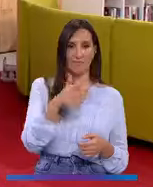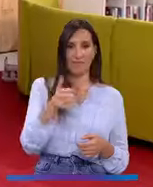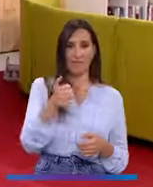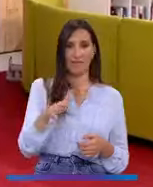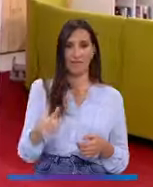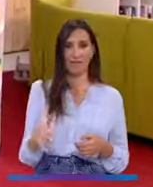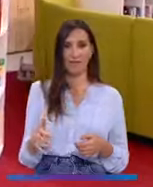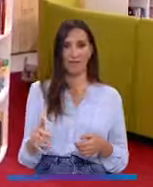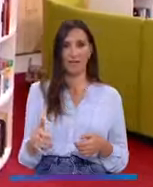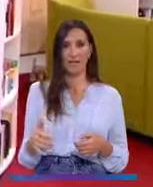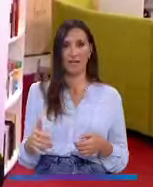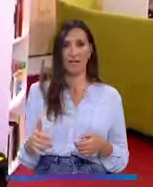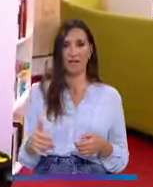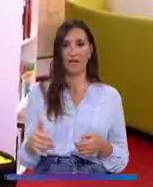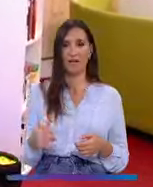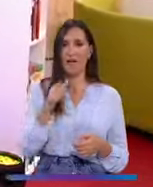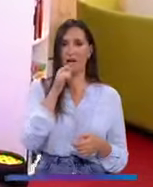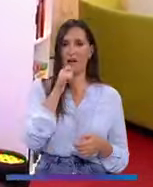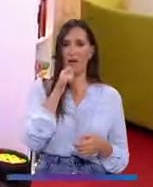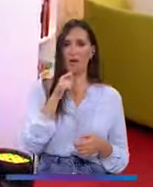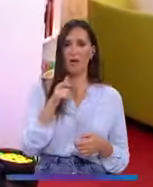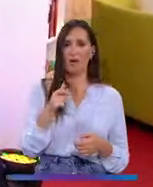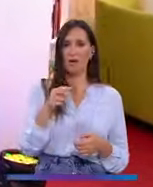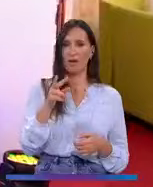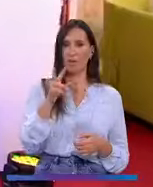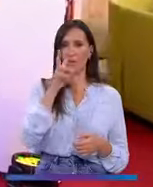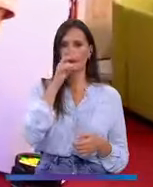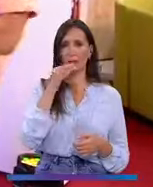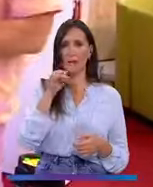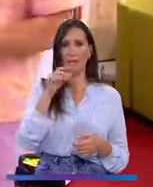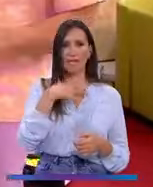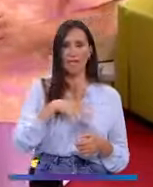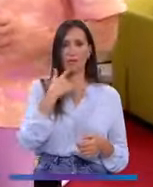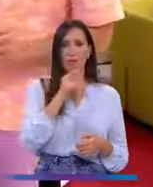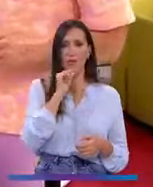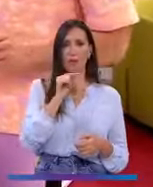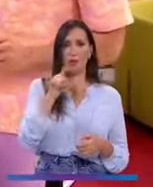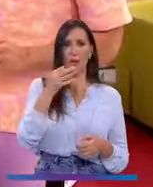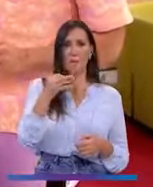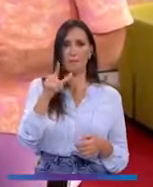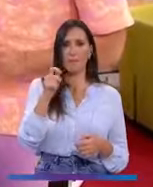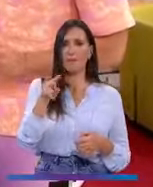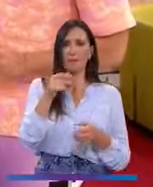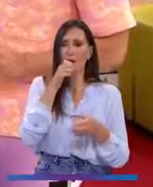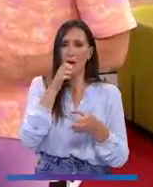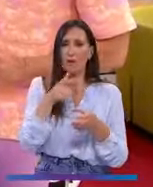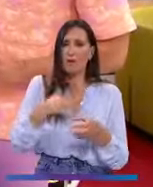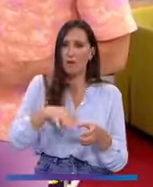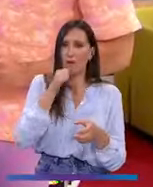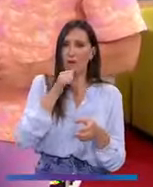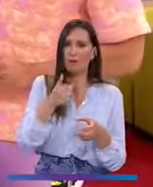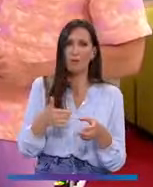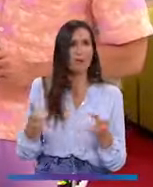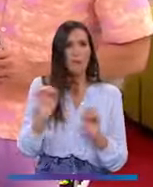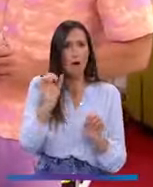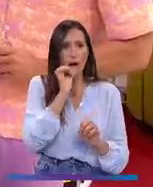761-1500, olha, para comprar água, que bem entender. Mas água com aroma de quê? É pleno, queres que eu te diga o nome? Estás-me a perguntar, hein? Ah, mas isto não é água, eu quero água. Mas